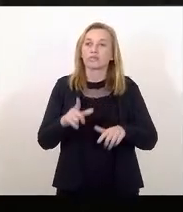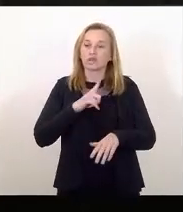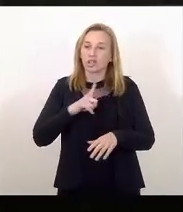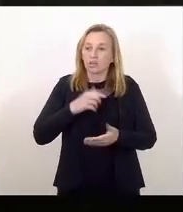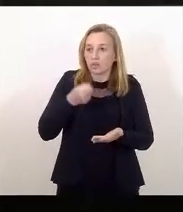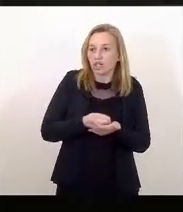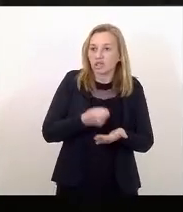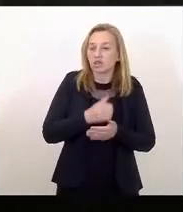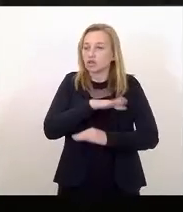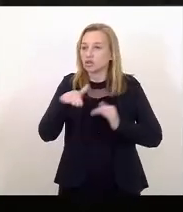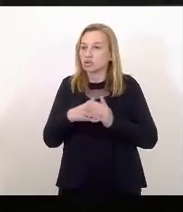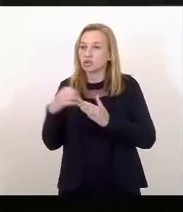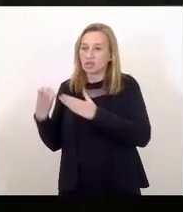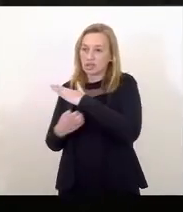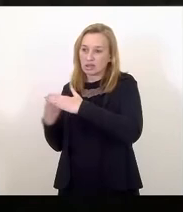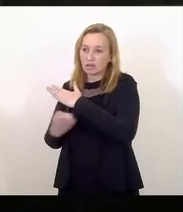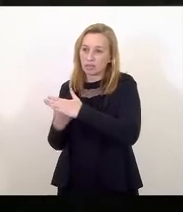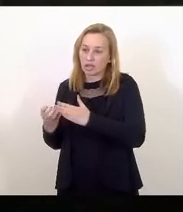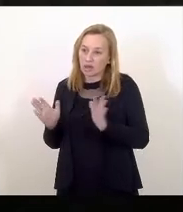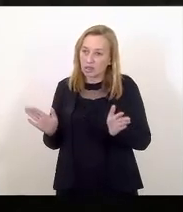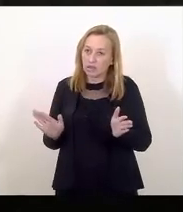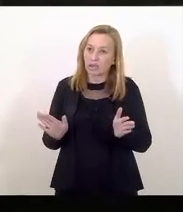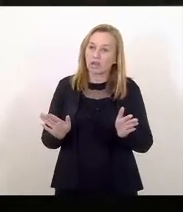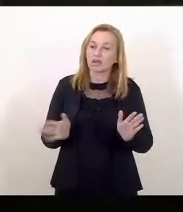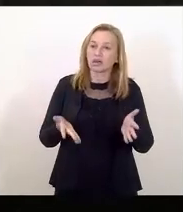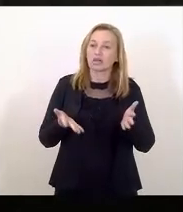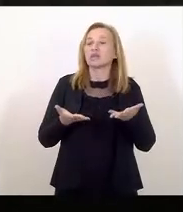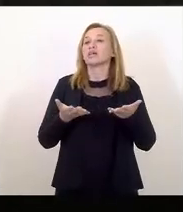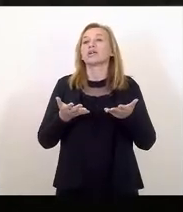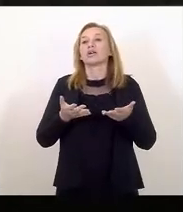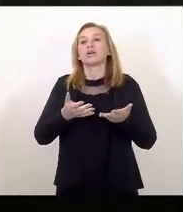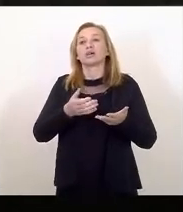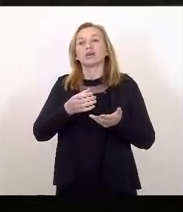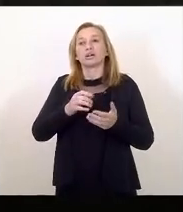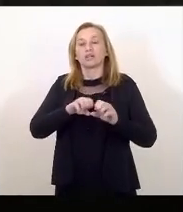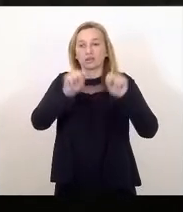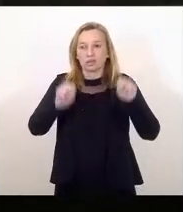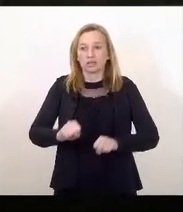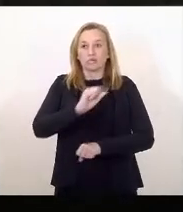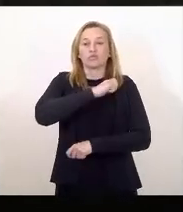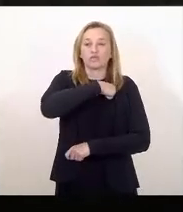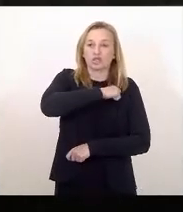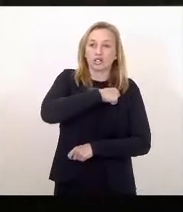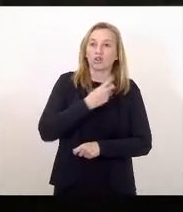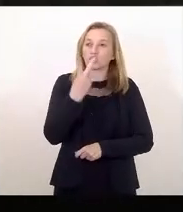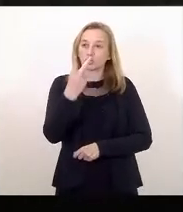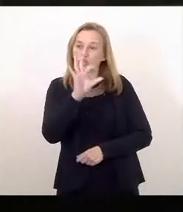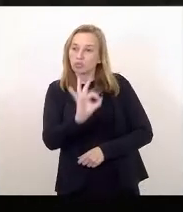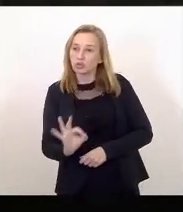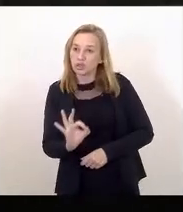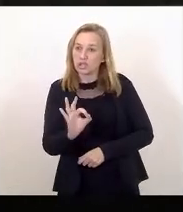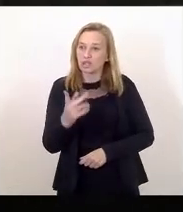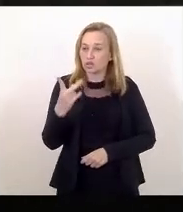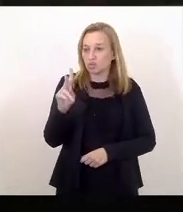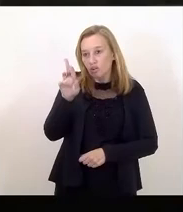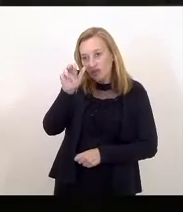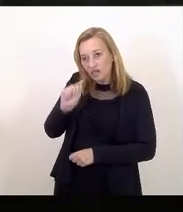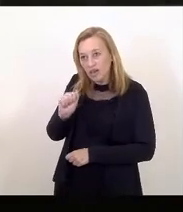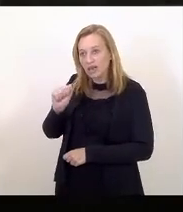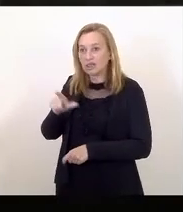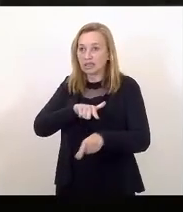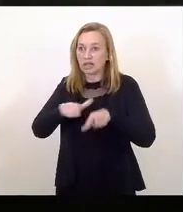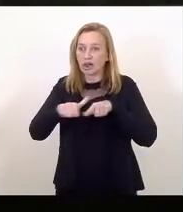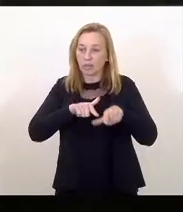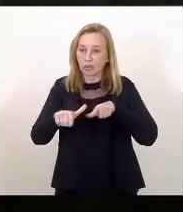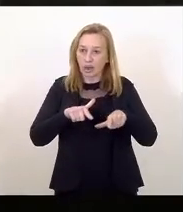as empresas beneficiadas com incentivo fiscal, que elas possam destinar 2% das suas vagas de trabalho